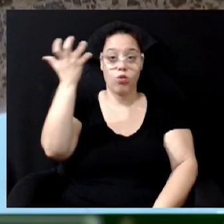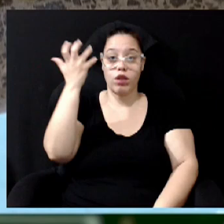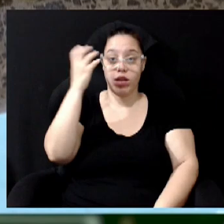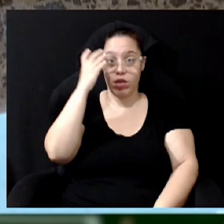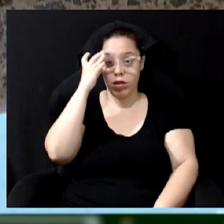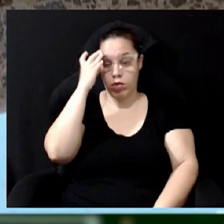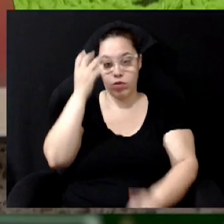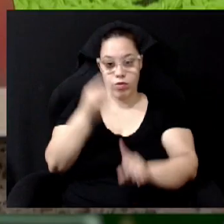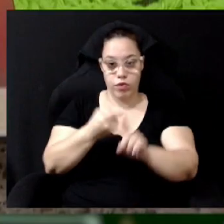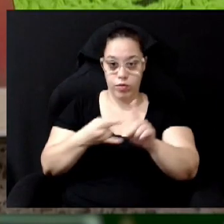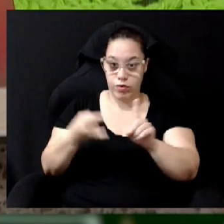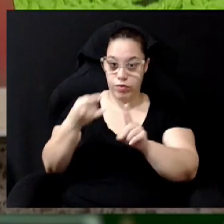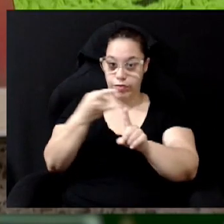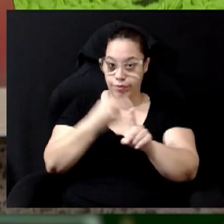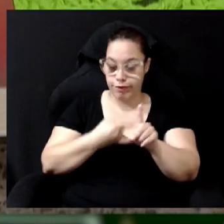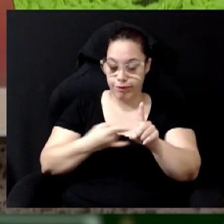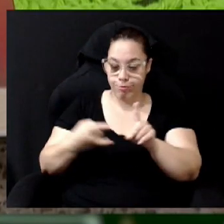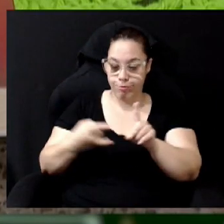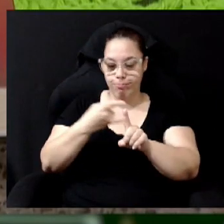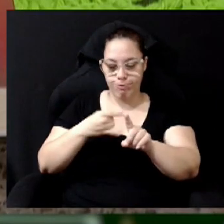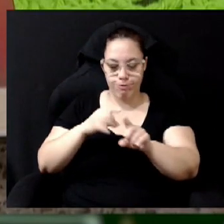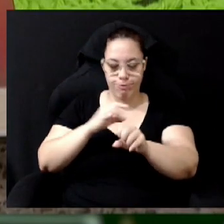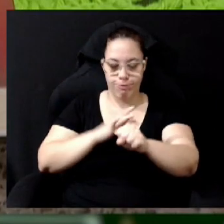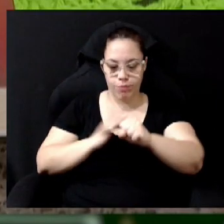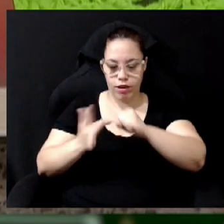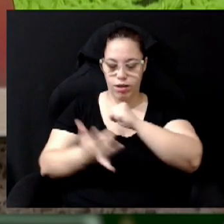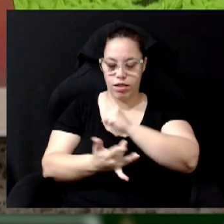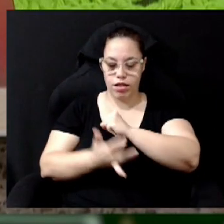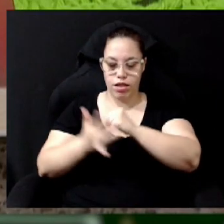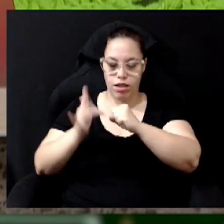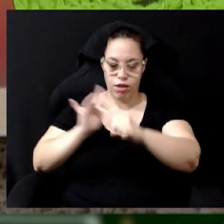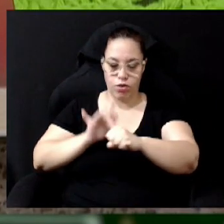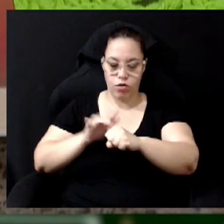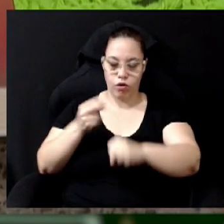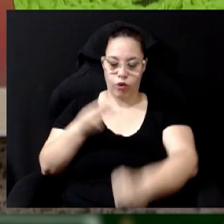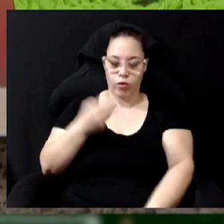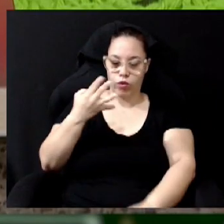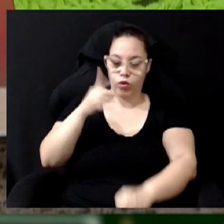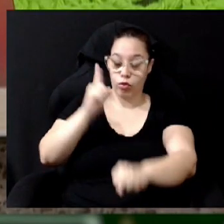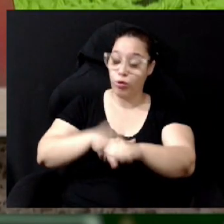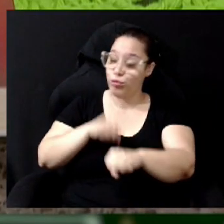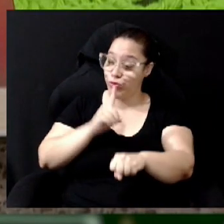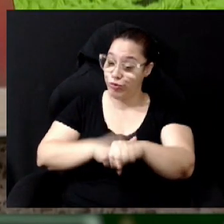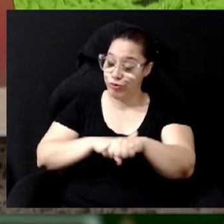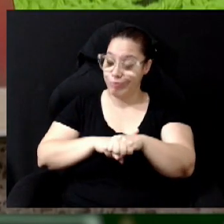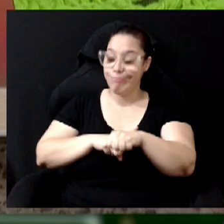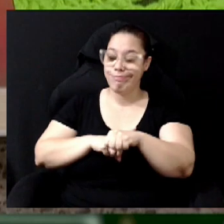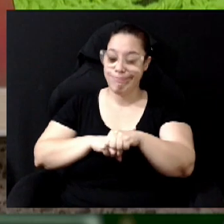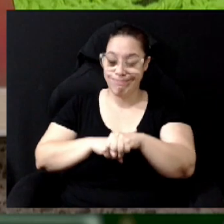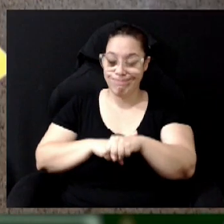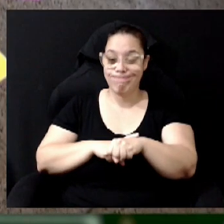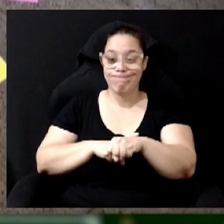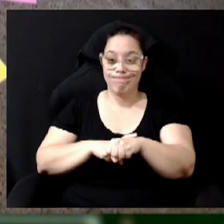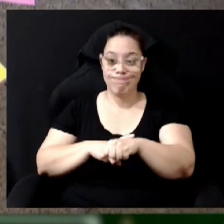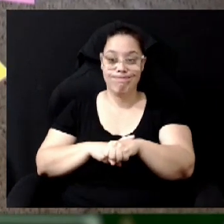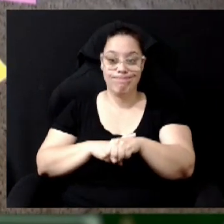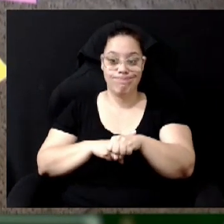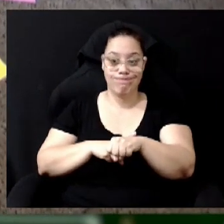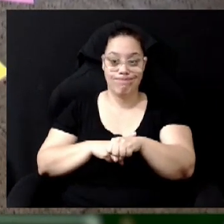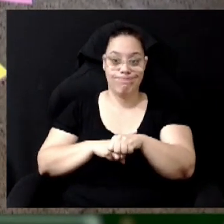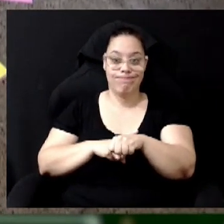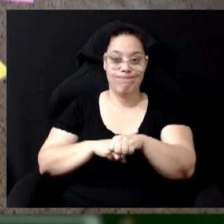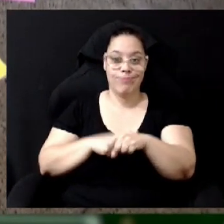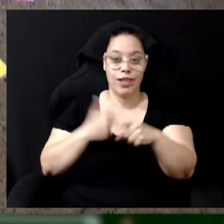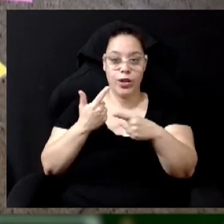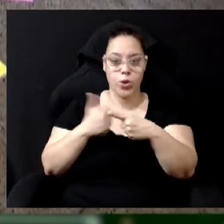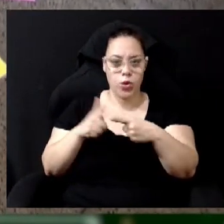acontecido de maneira exponencial, 24 horas por dia, e tem trazido problemas sérios, inclusive levando